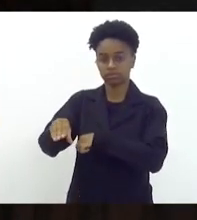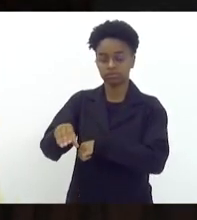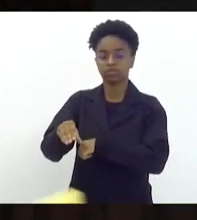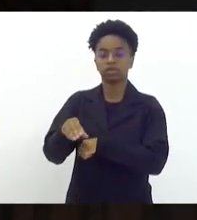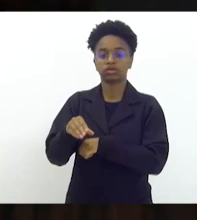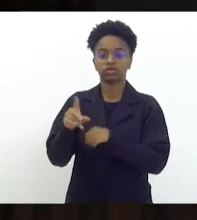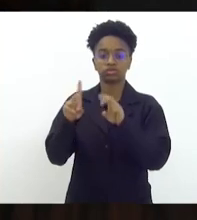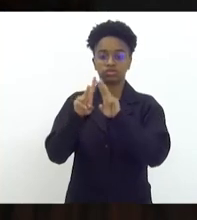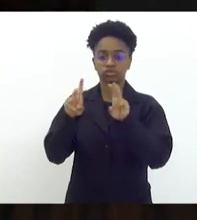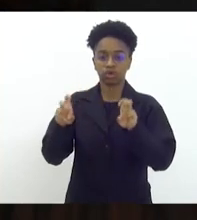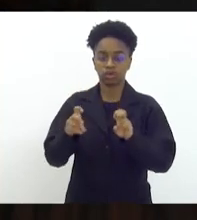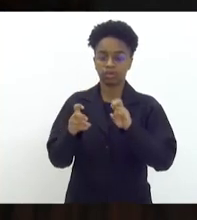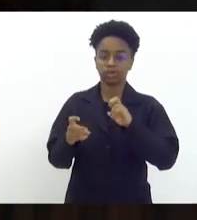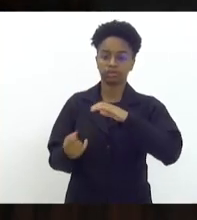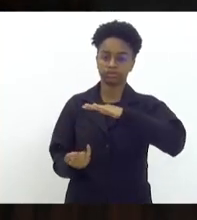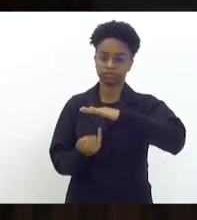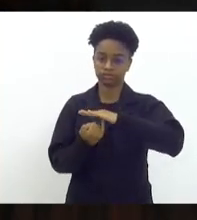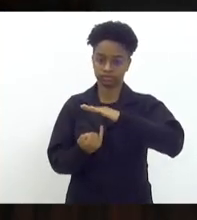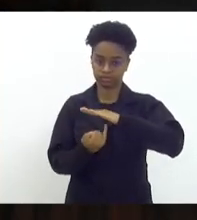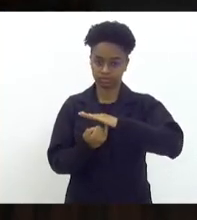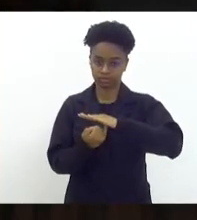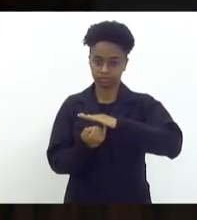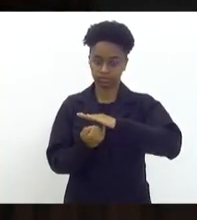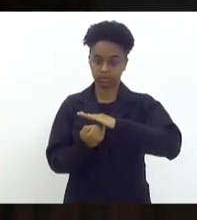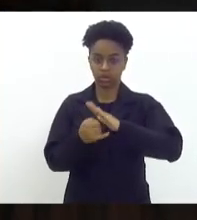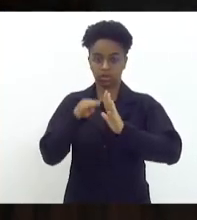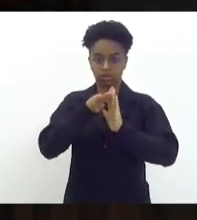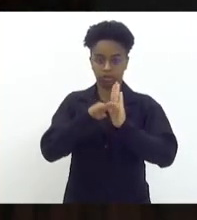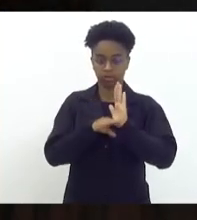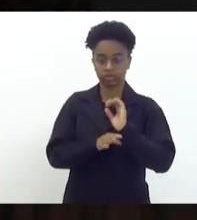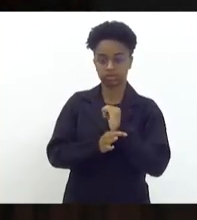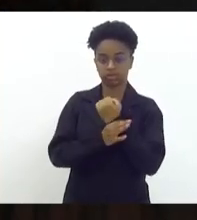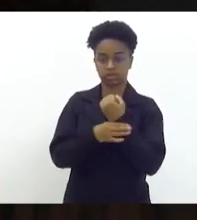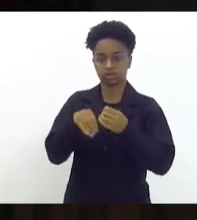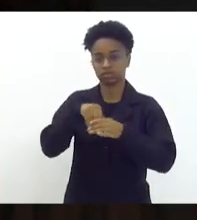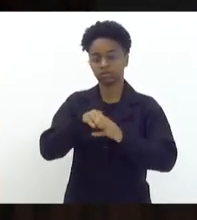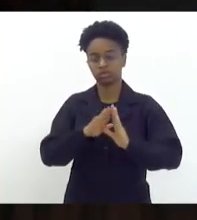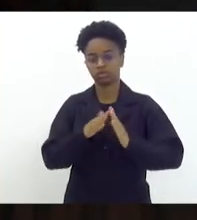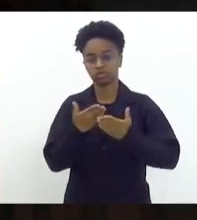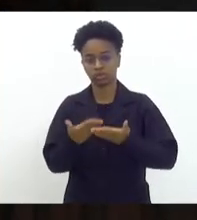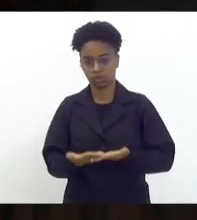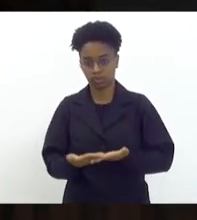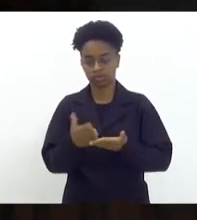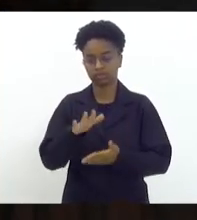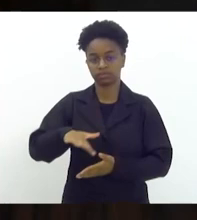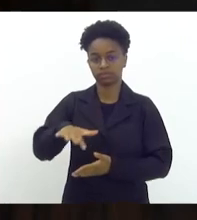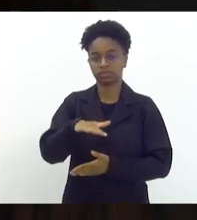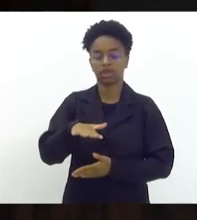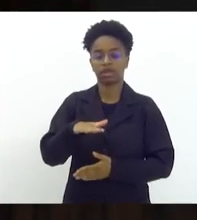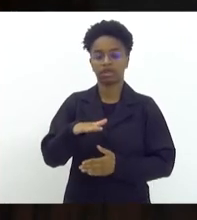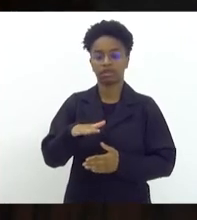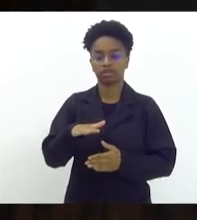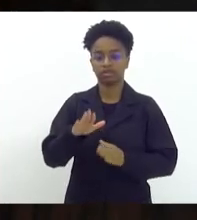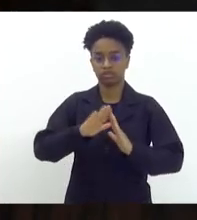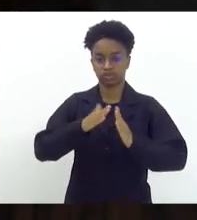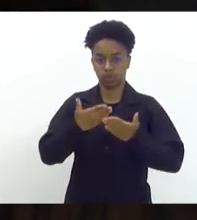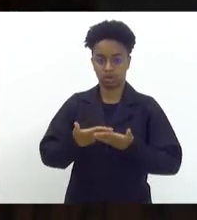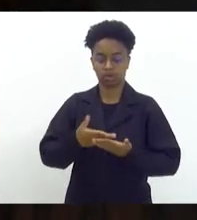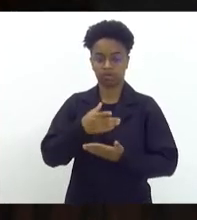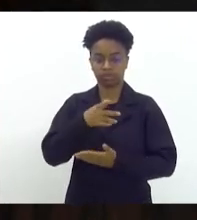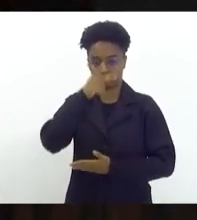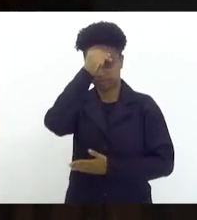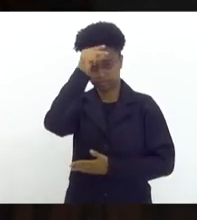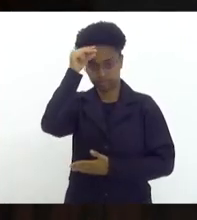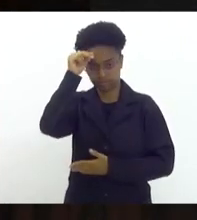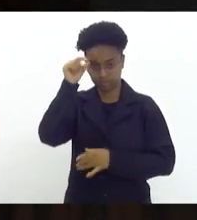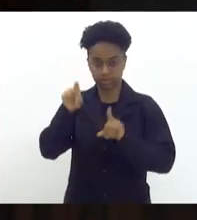dispondo sobre a instituição do programa segurança nas escolas no âmbito da rede pública Estadual de Ensino e